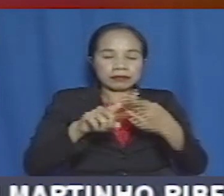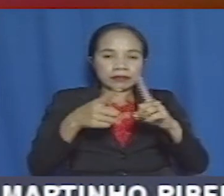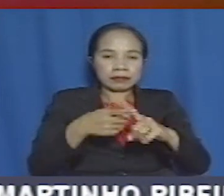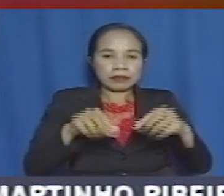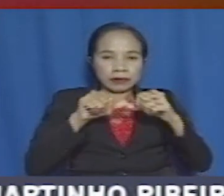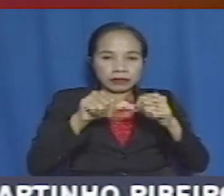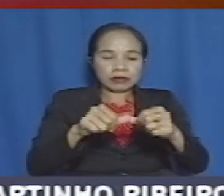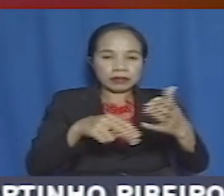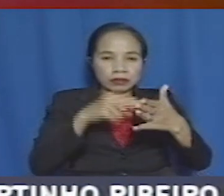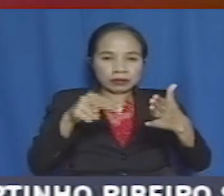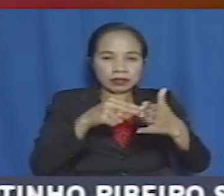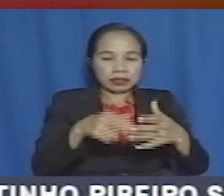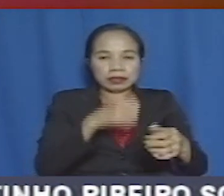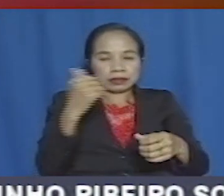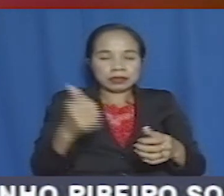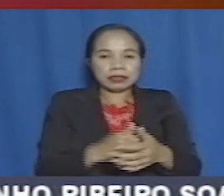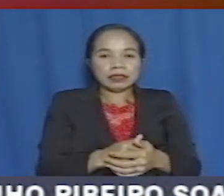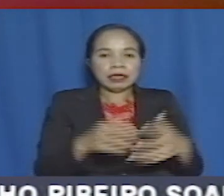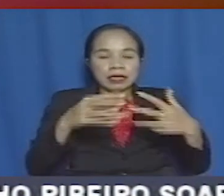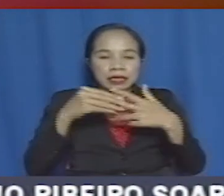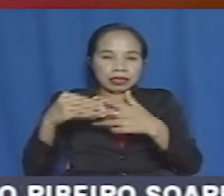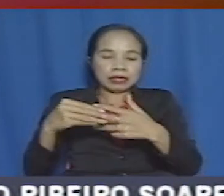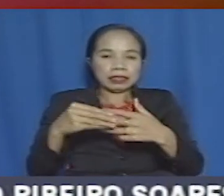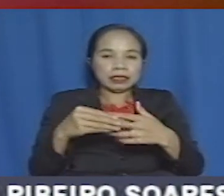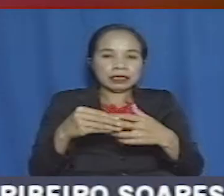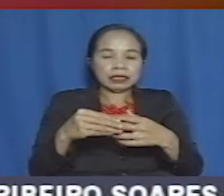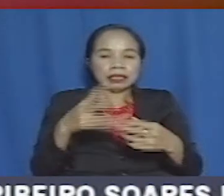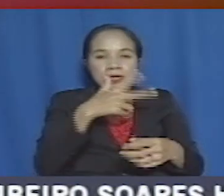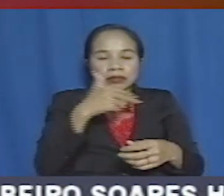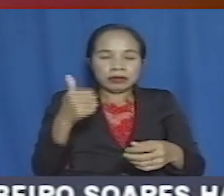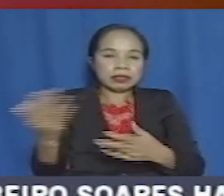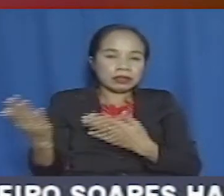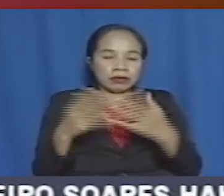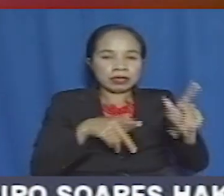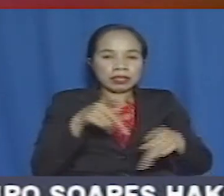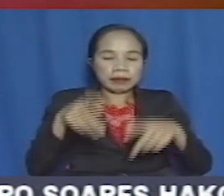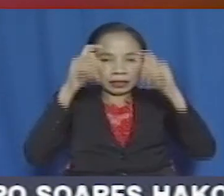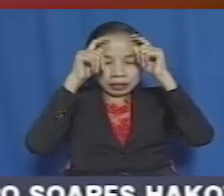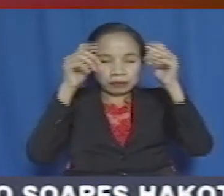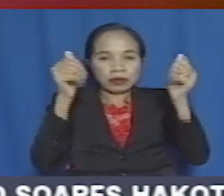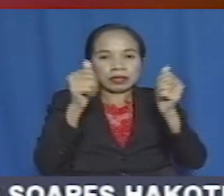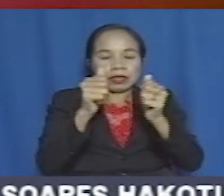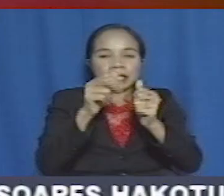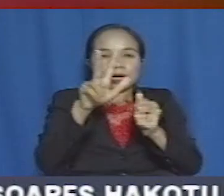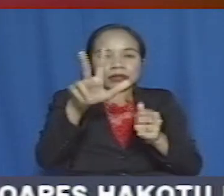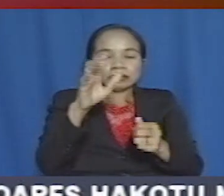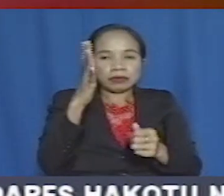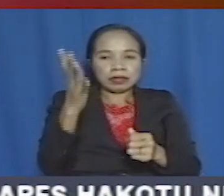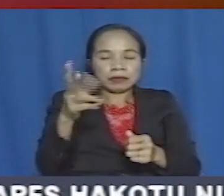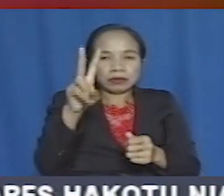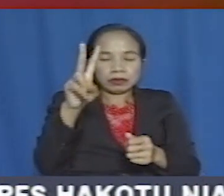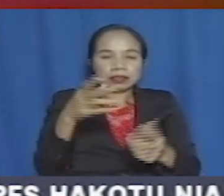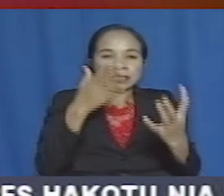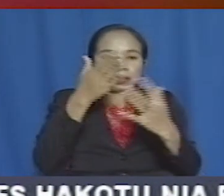Maluxira e te continua ho notícia seluk. Autoridade de imigração a Tambo Indonésia deporta Timor-1 9 a tustolo limanulo resen rua, lebe